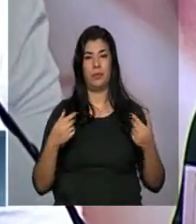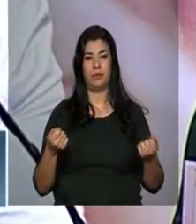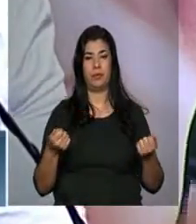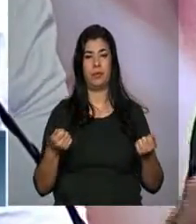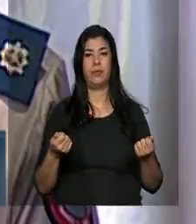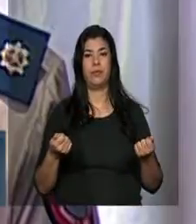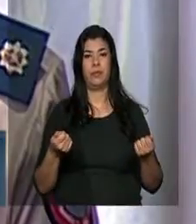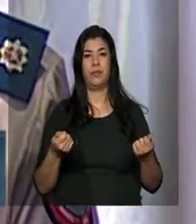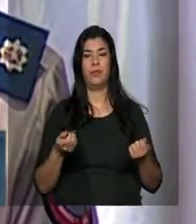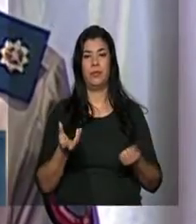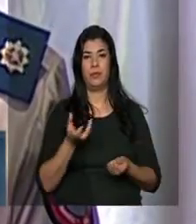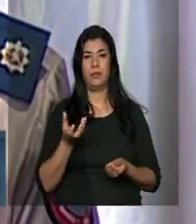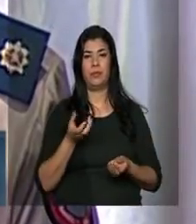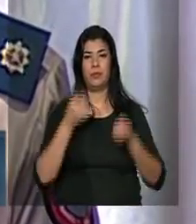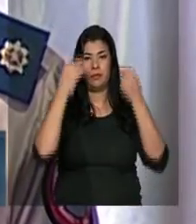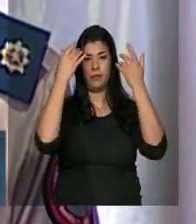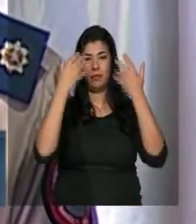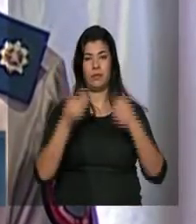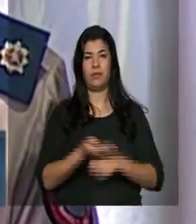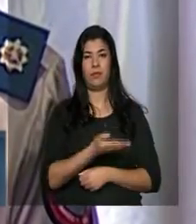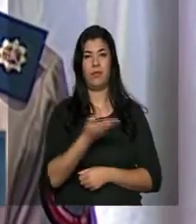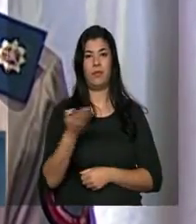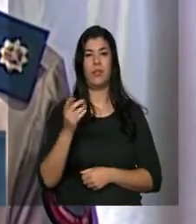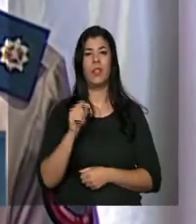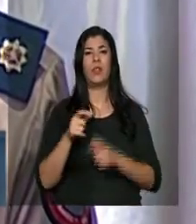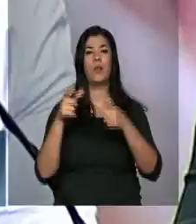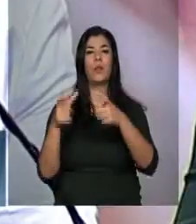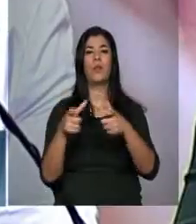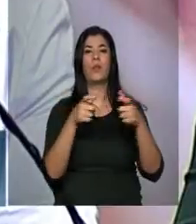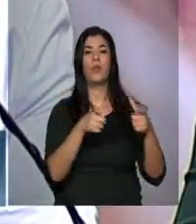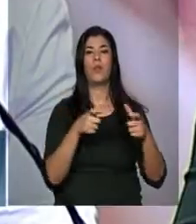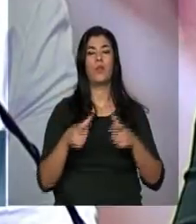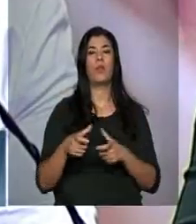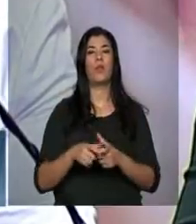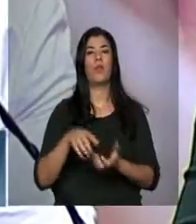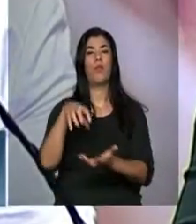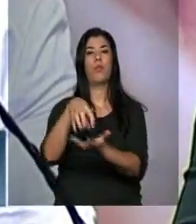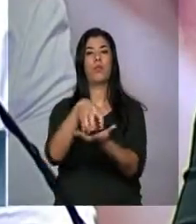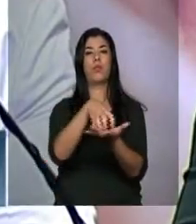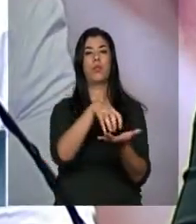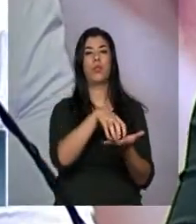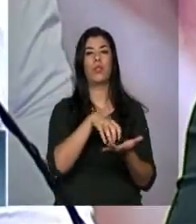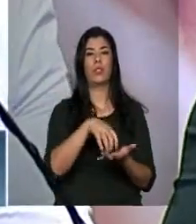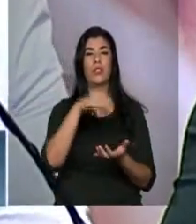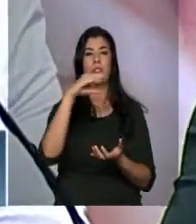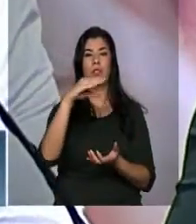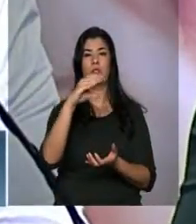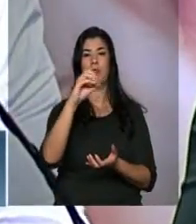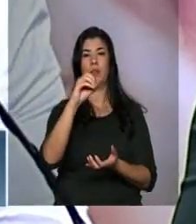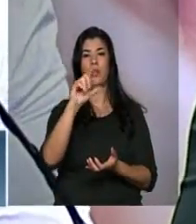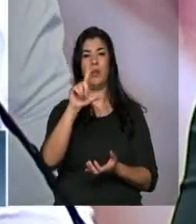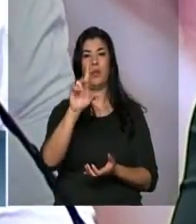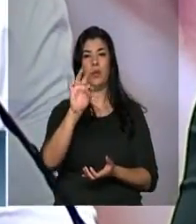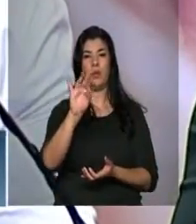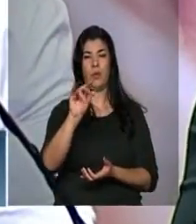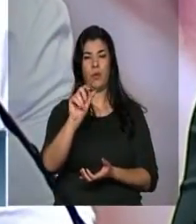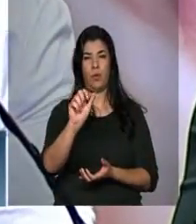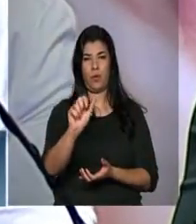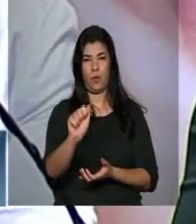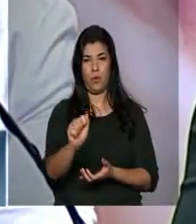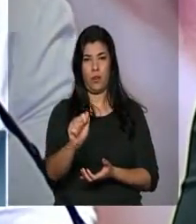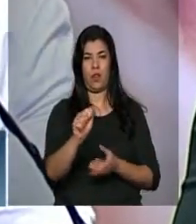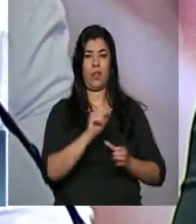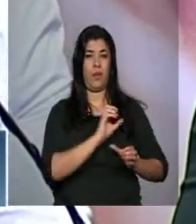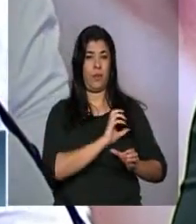de ressaltar aqui, né, é que os bancos de leite, né, e os centros de coleta que se expandem no país, né, precisam